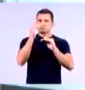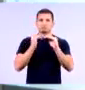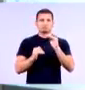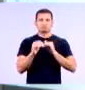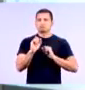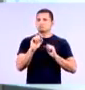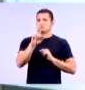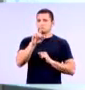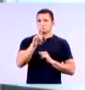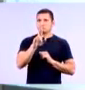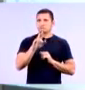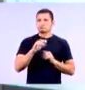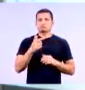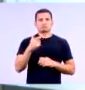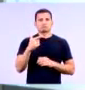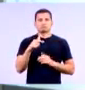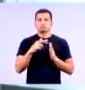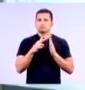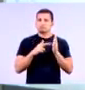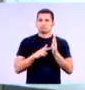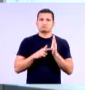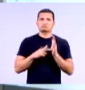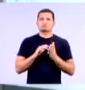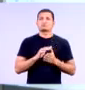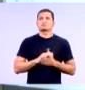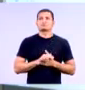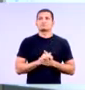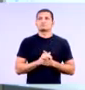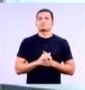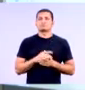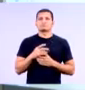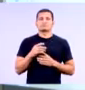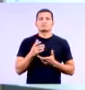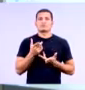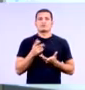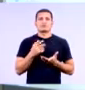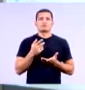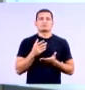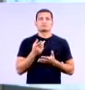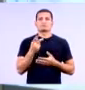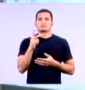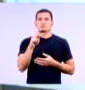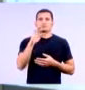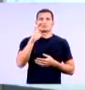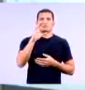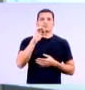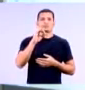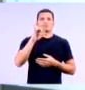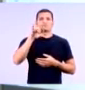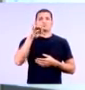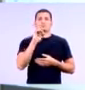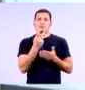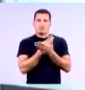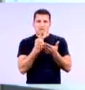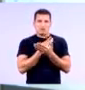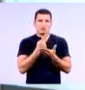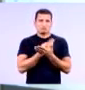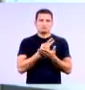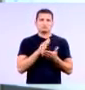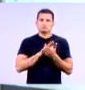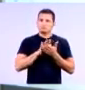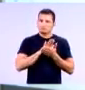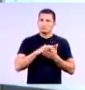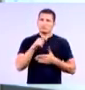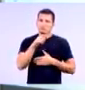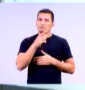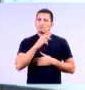embaixo. Isso não tem, não vai deixar o seu código, não vai ser o código errado, né? Não vai, ele vai